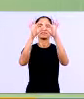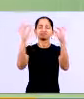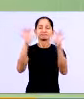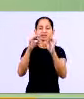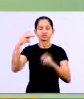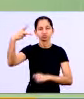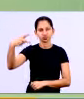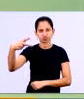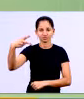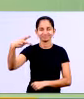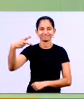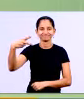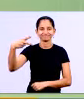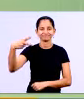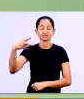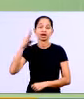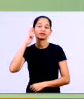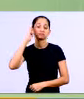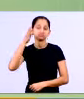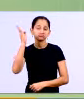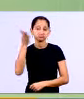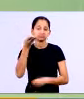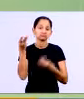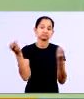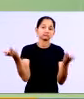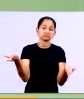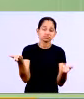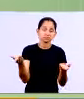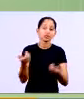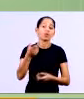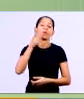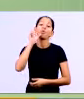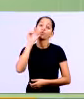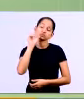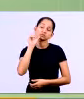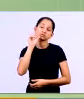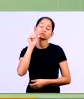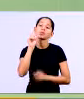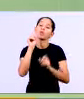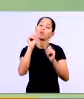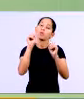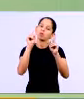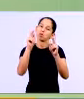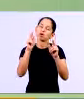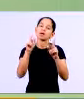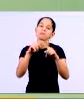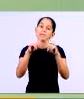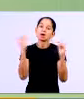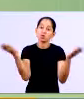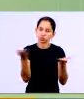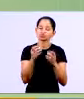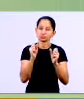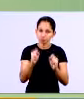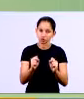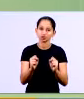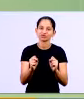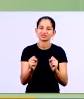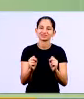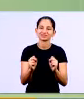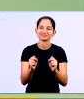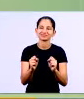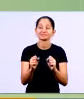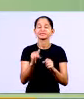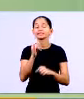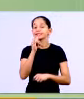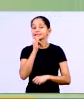aí continua acentuado. Ela não pôde sair ontem, mas hoje ela pode. Vou pôr